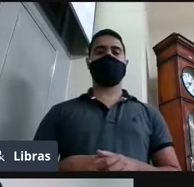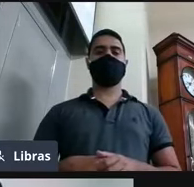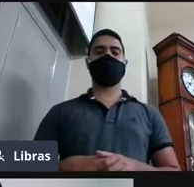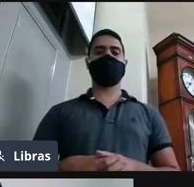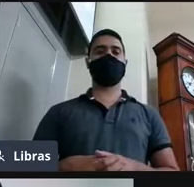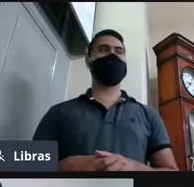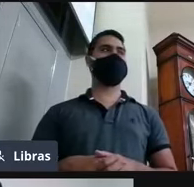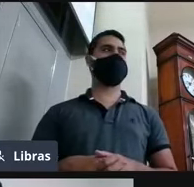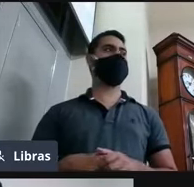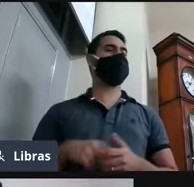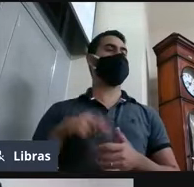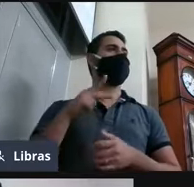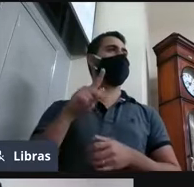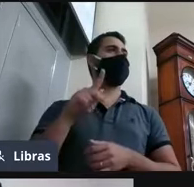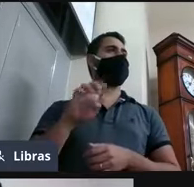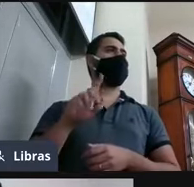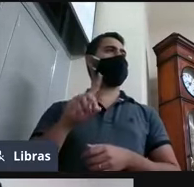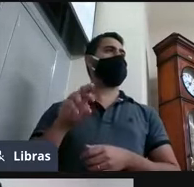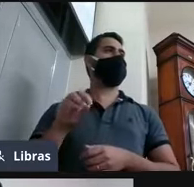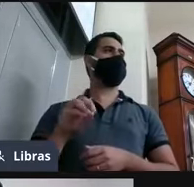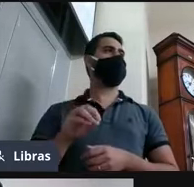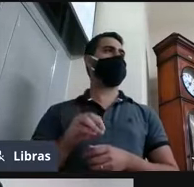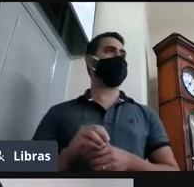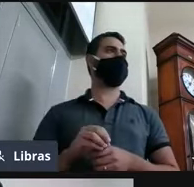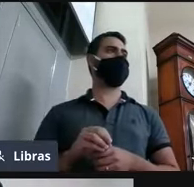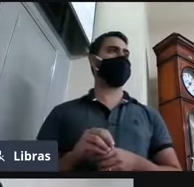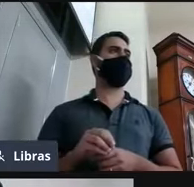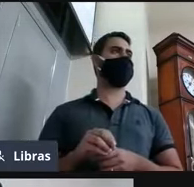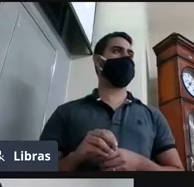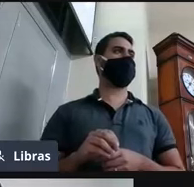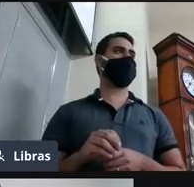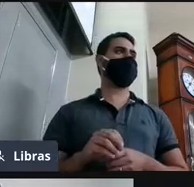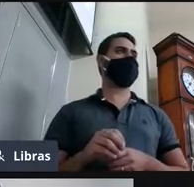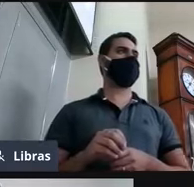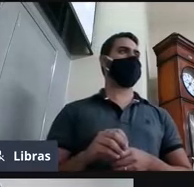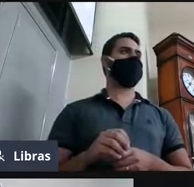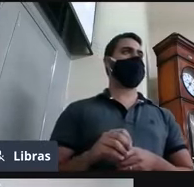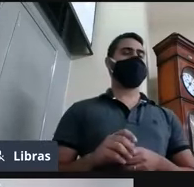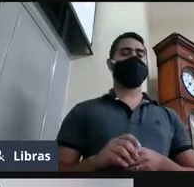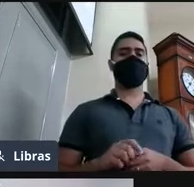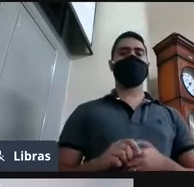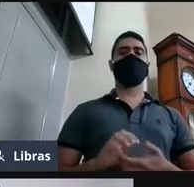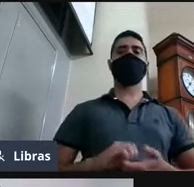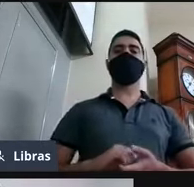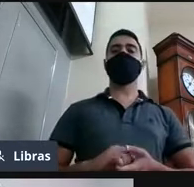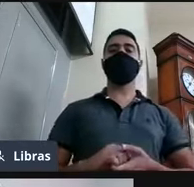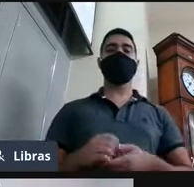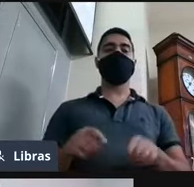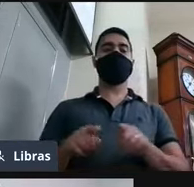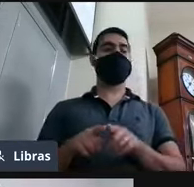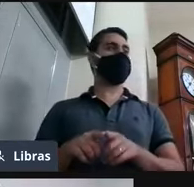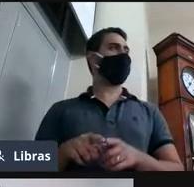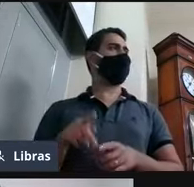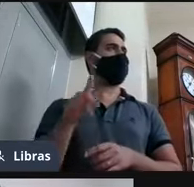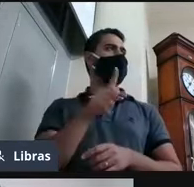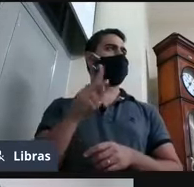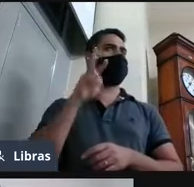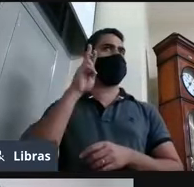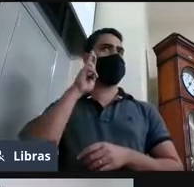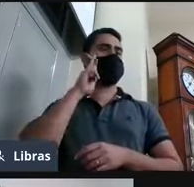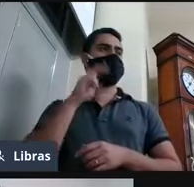Vereador Pedro Paulo Magalhães Graça, Pedro Graça. Eu rejeito o parecer do tribunal. Vereador professor Rafael de